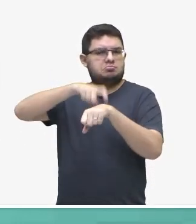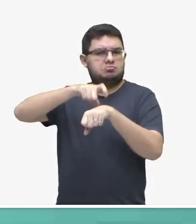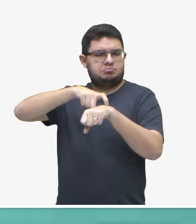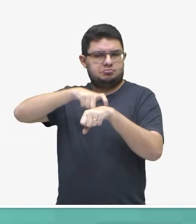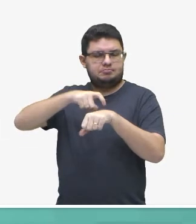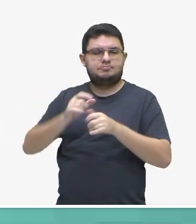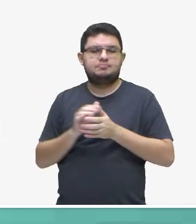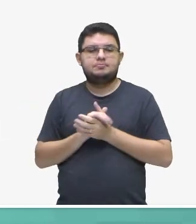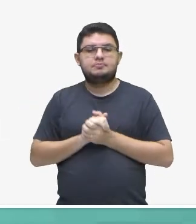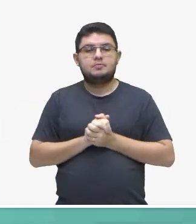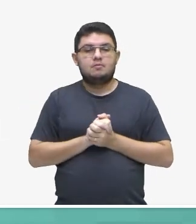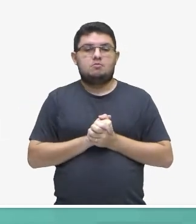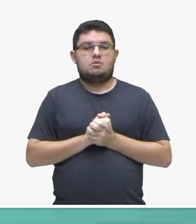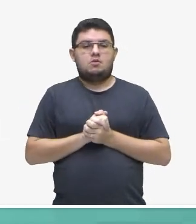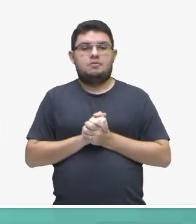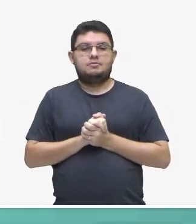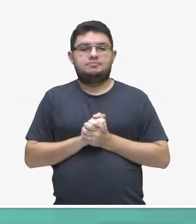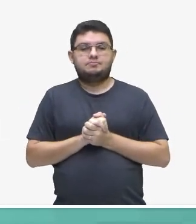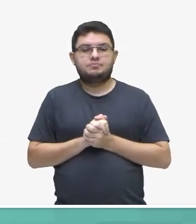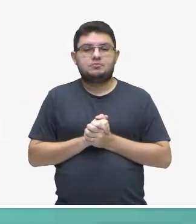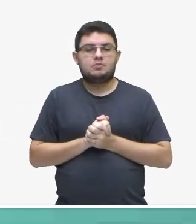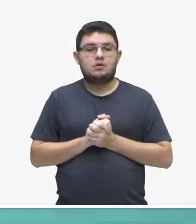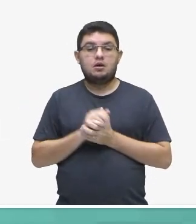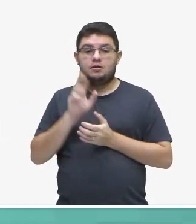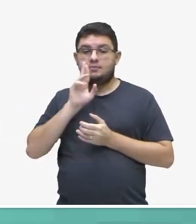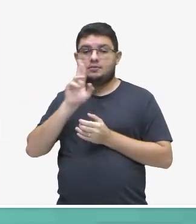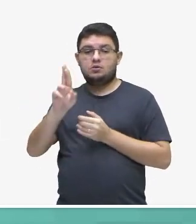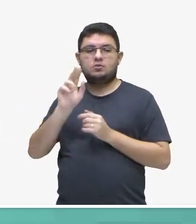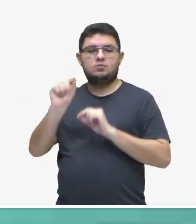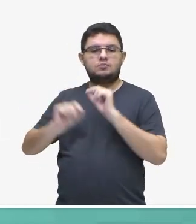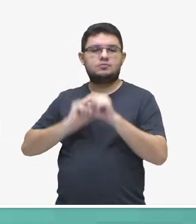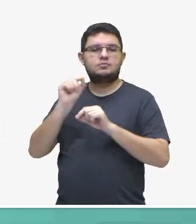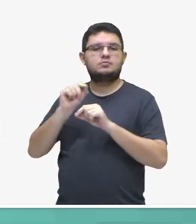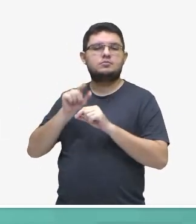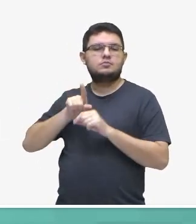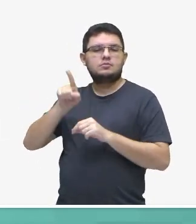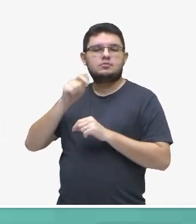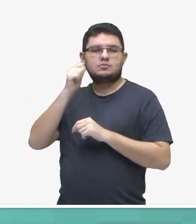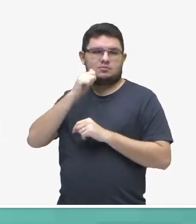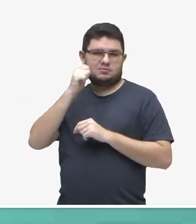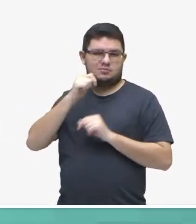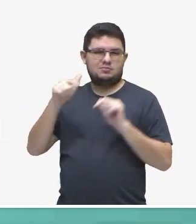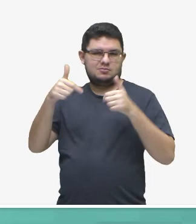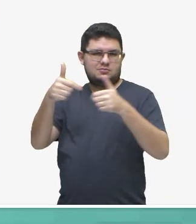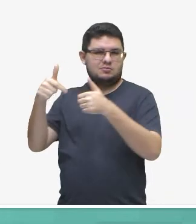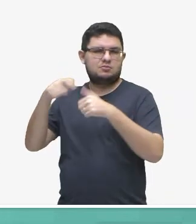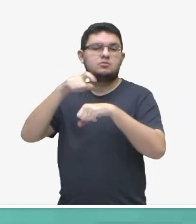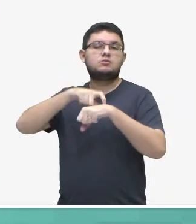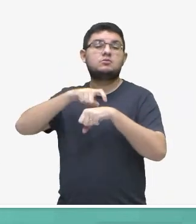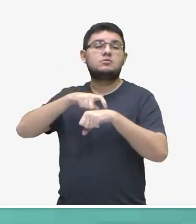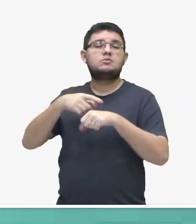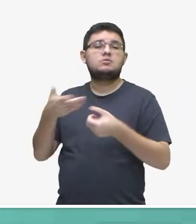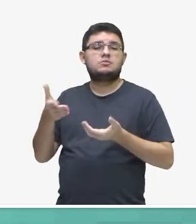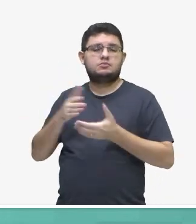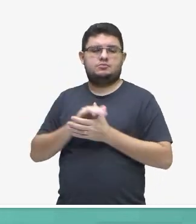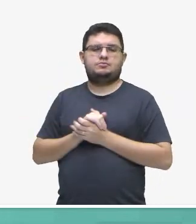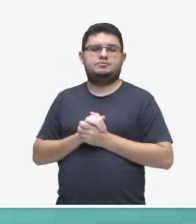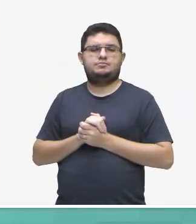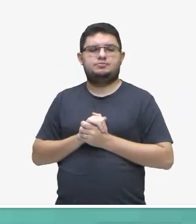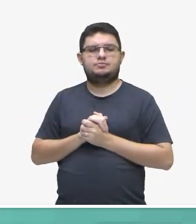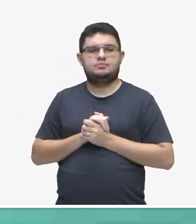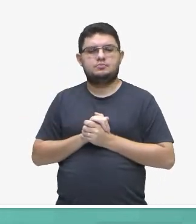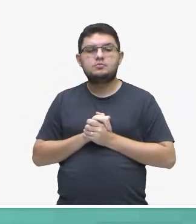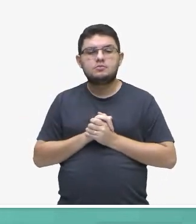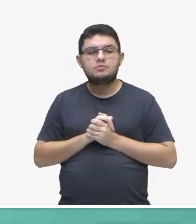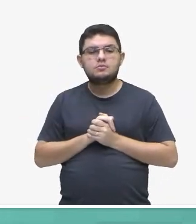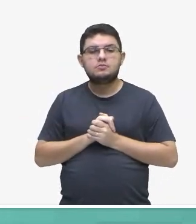Present que eu vou utilizar. Vamos à resposta. Quando eu pergunto when does she work, quando ela trabalha, ali eu